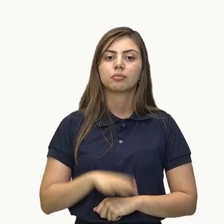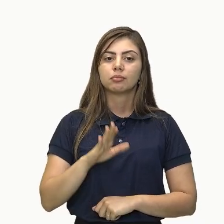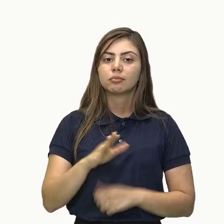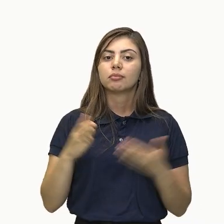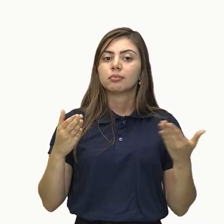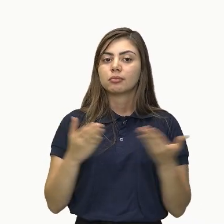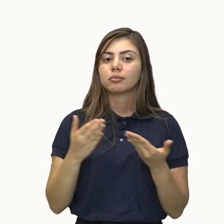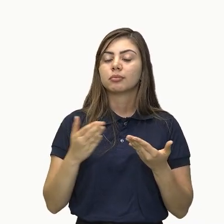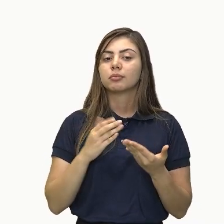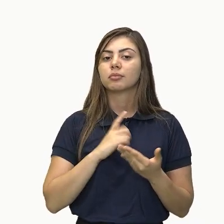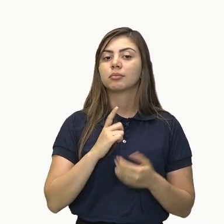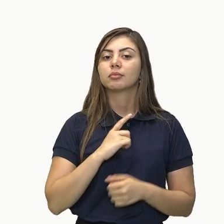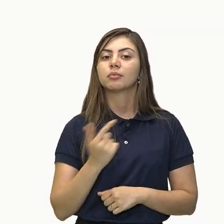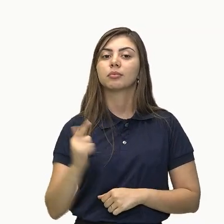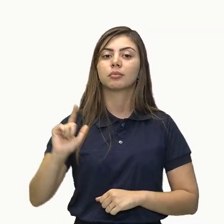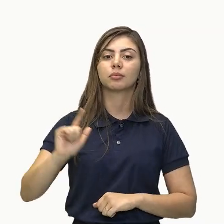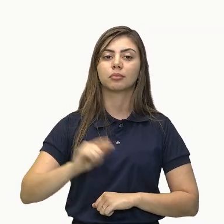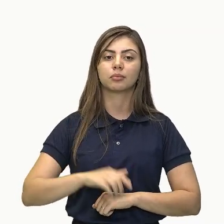aqui